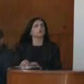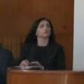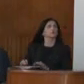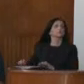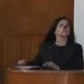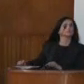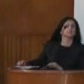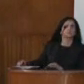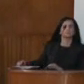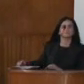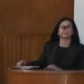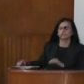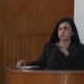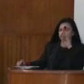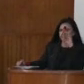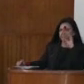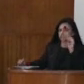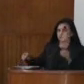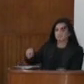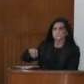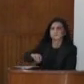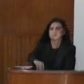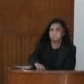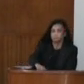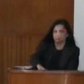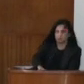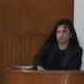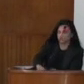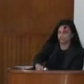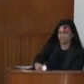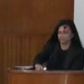fiscal do trabalho. Eu sou um homem branco,